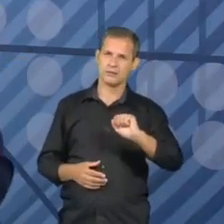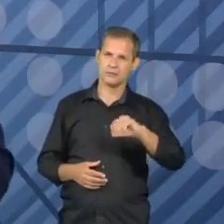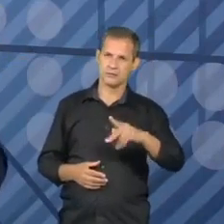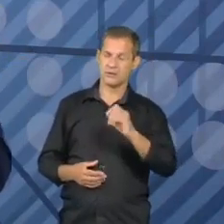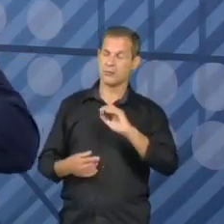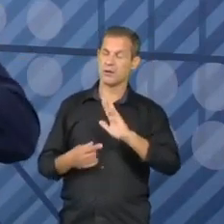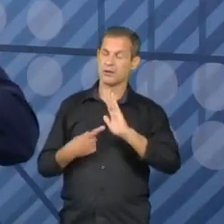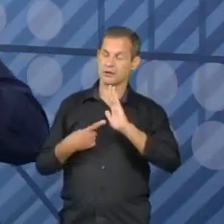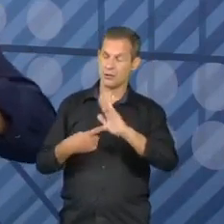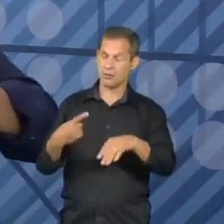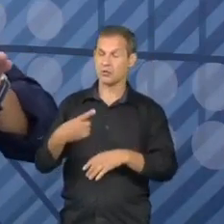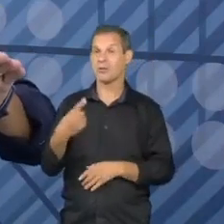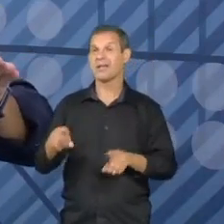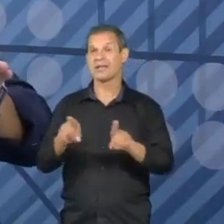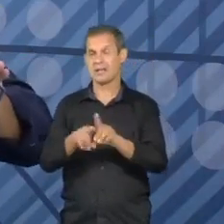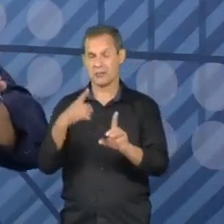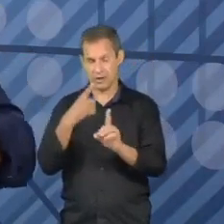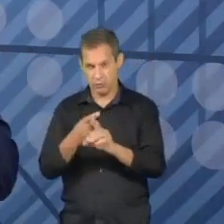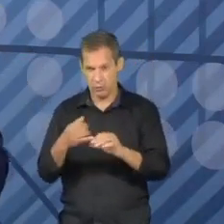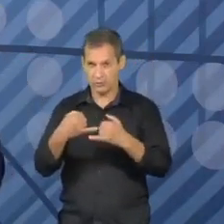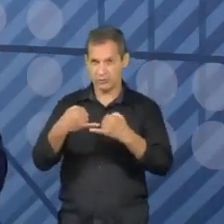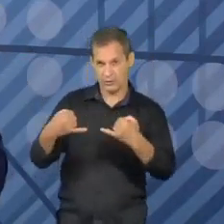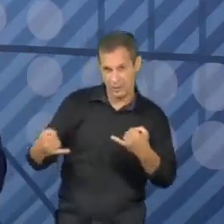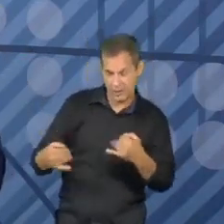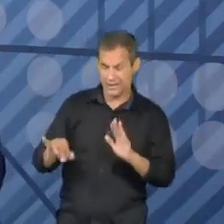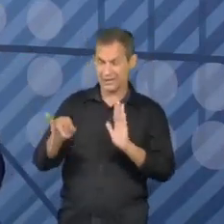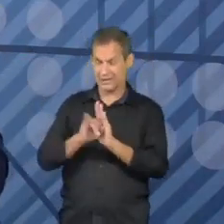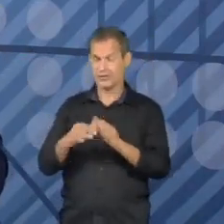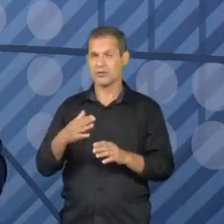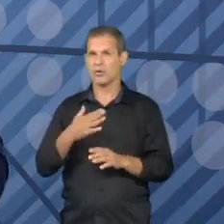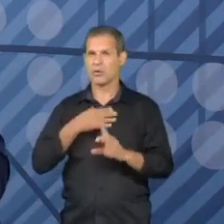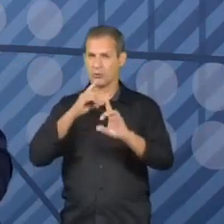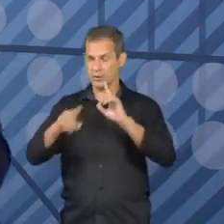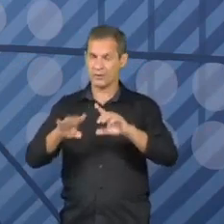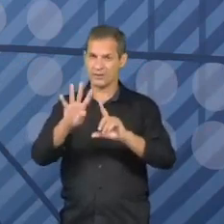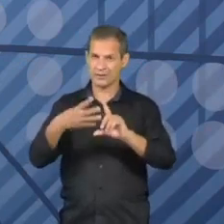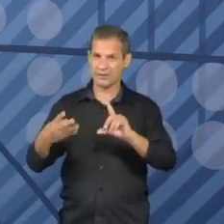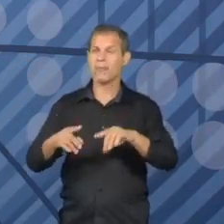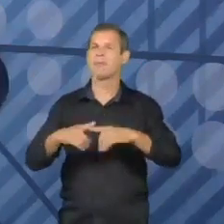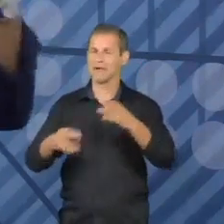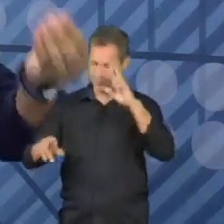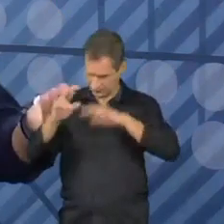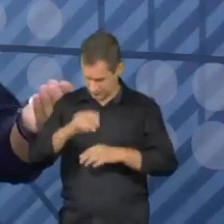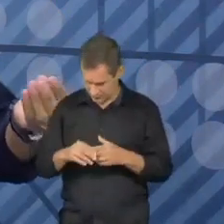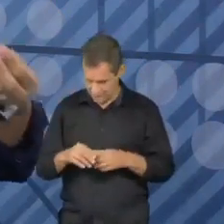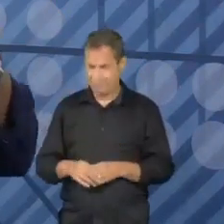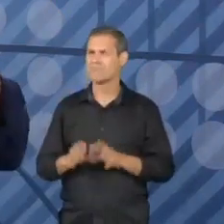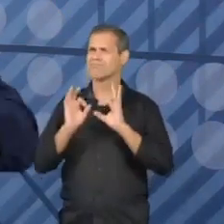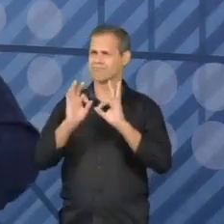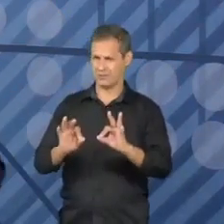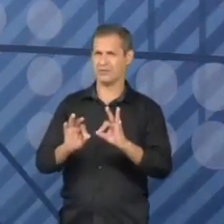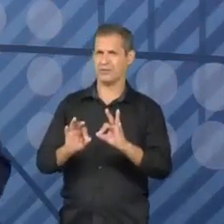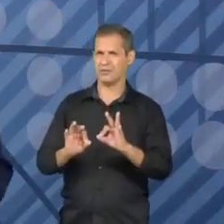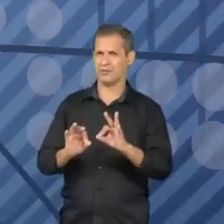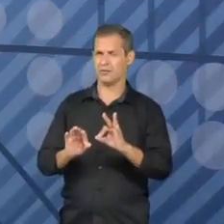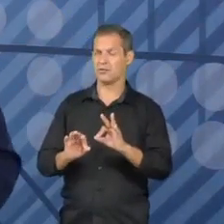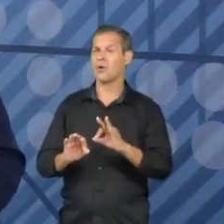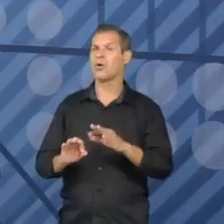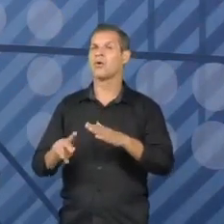1, também encontro a minha linha e determino o meu dado ali na tabela. E verifico se isso condiz com o que